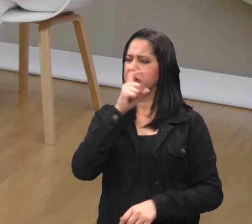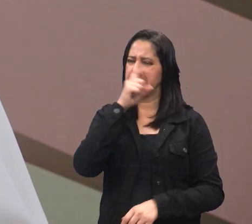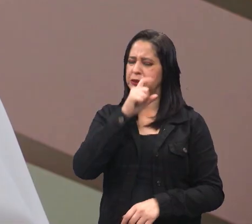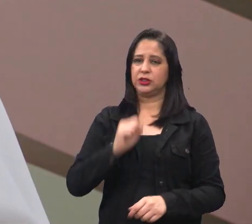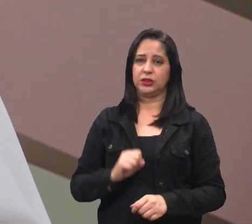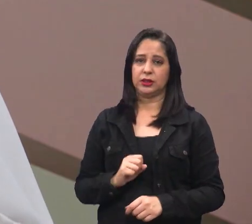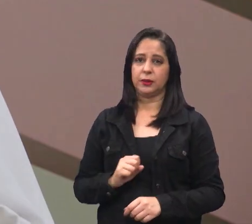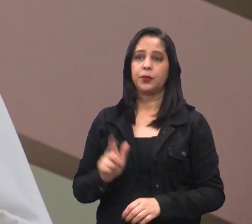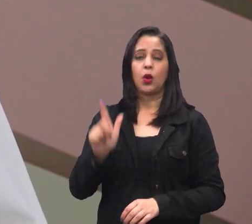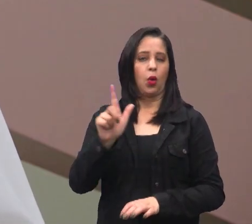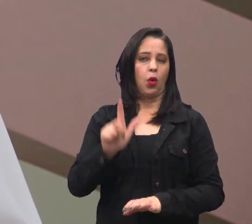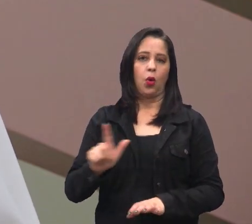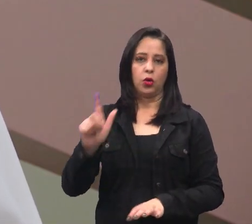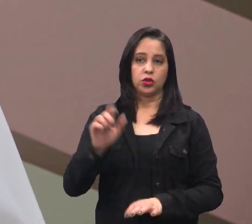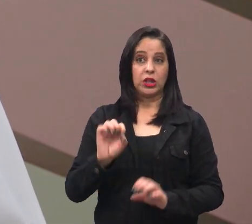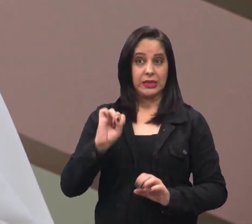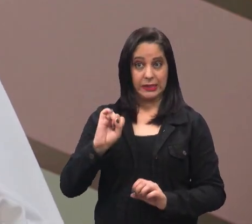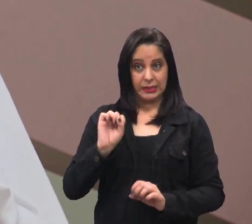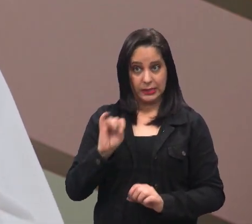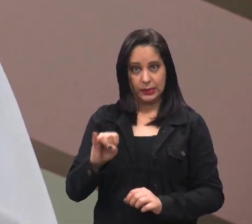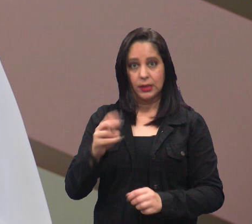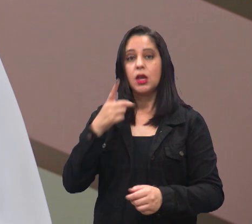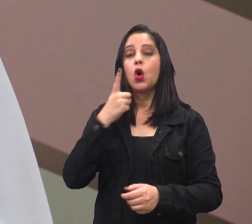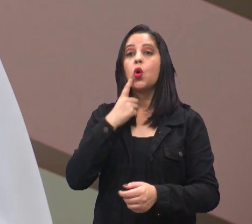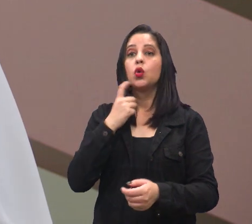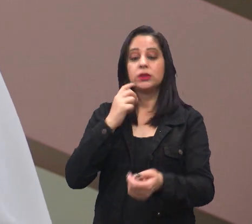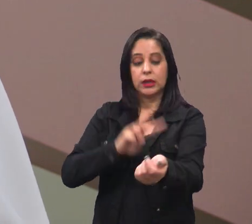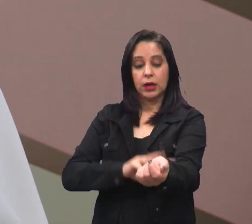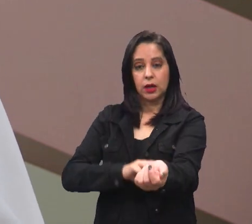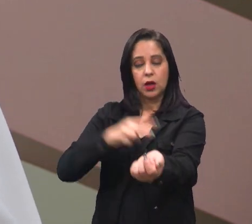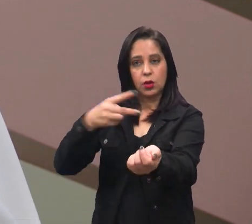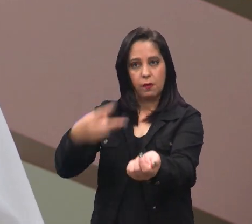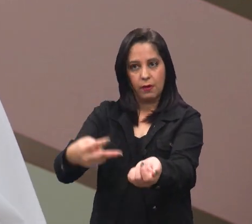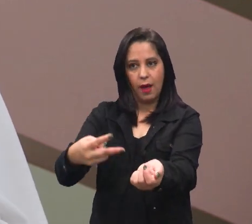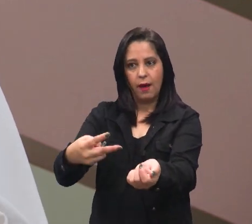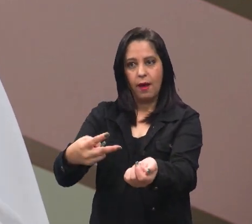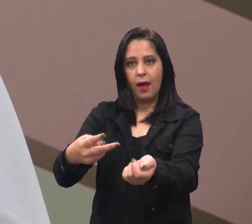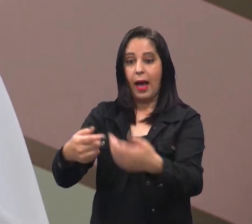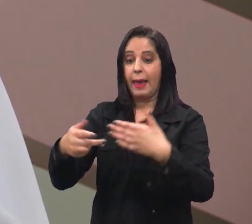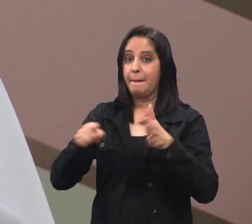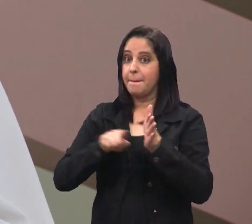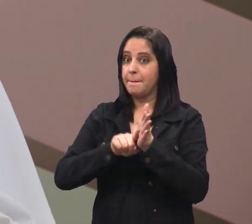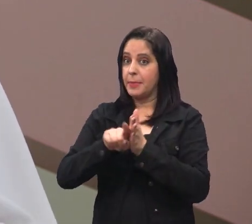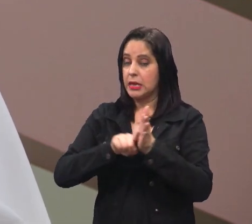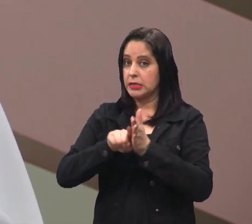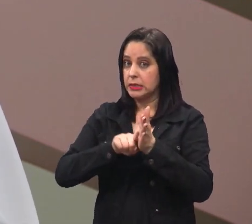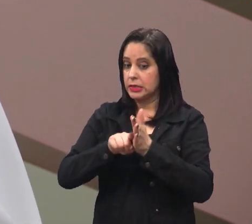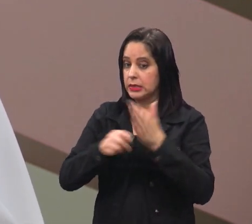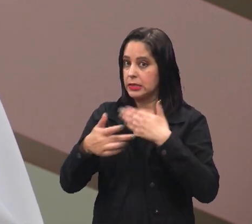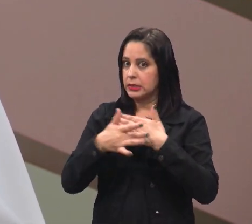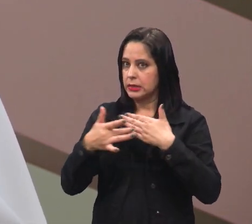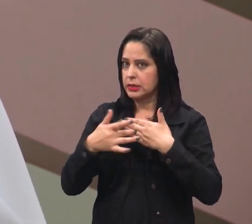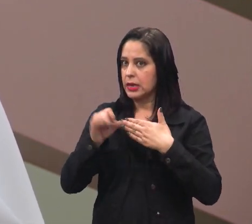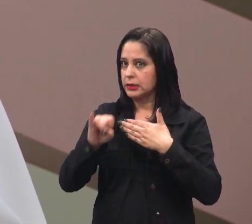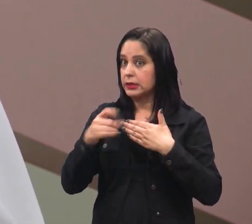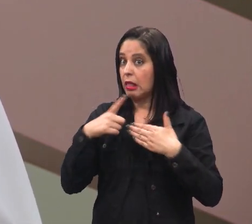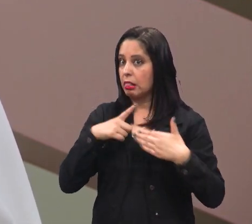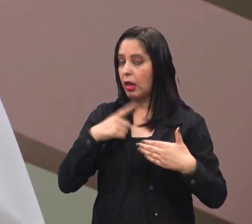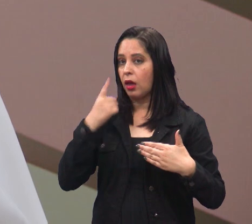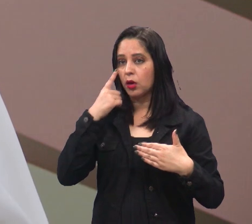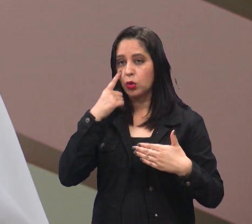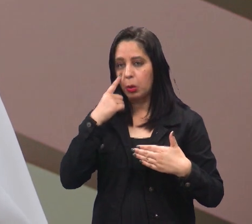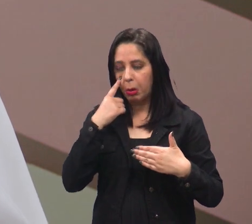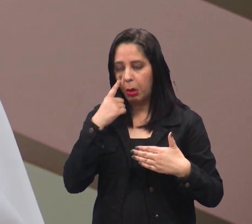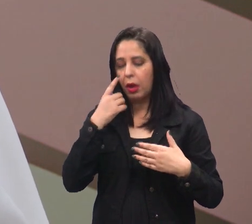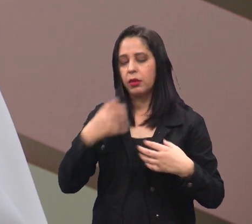quando você vai doar o sangue, ele faz exame se você não está com anemia, se você não tem nenhuma doença infecciosa.